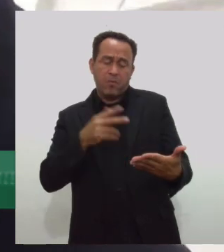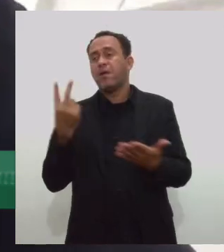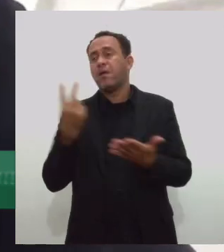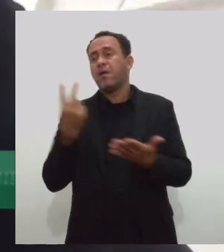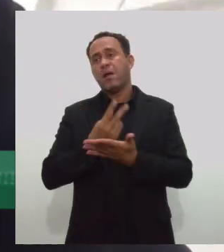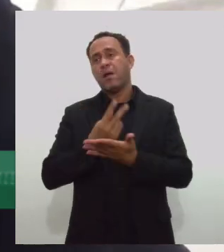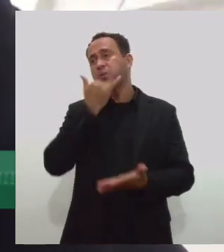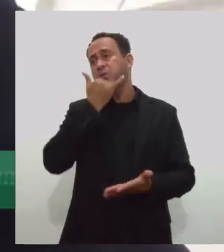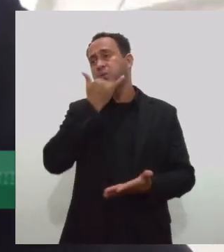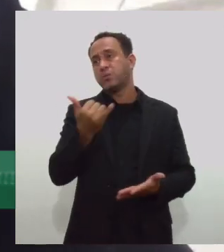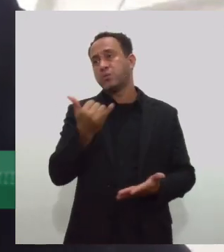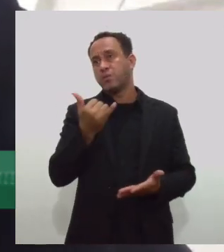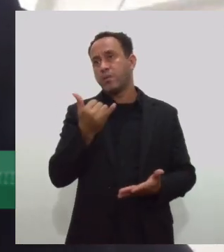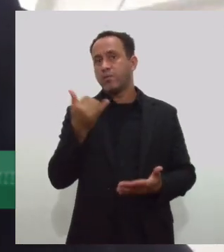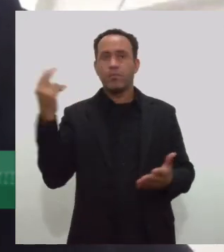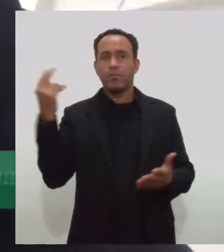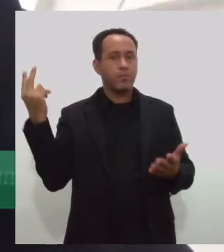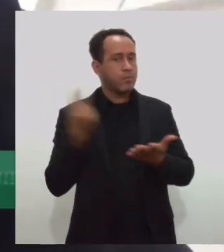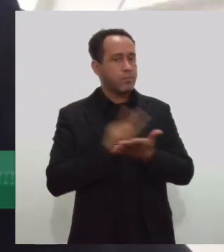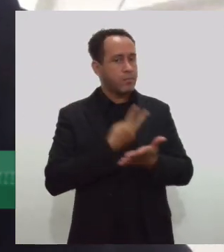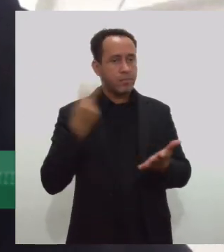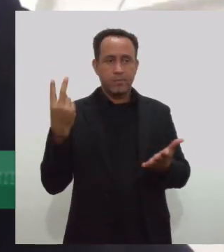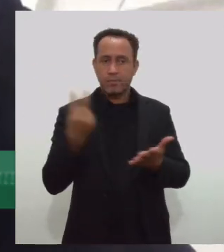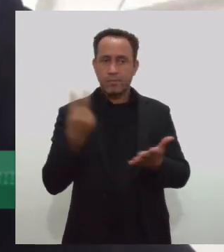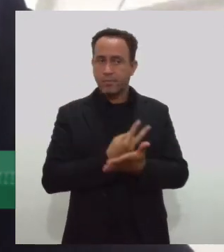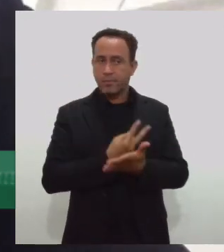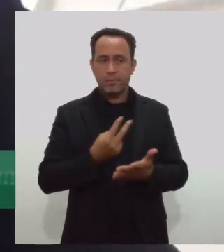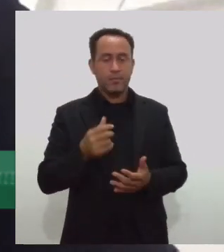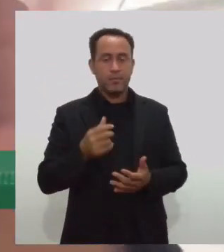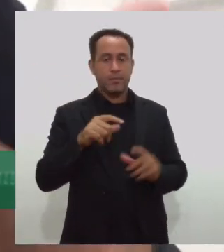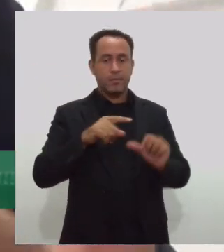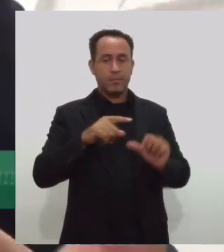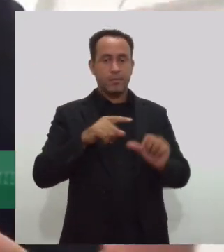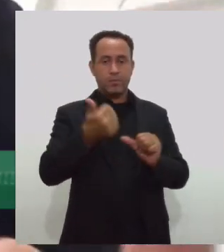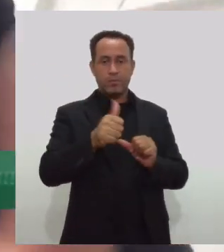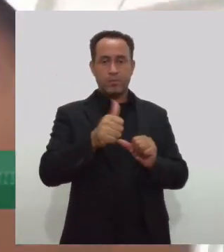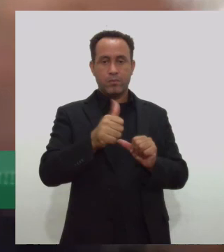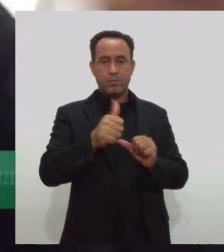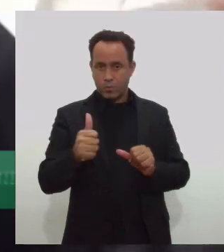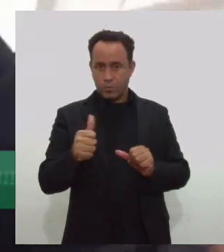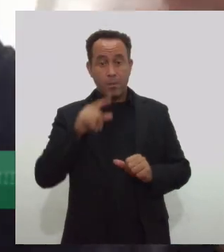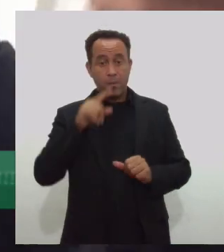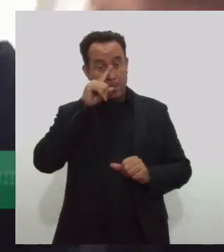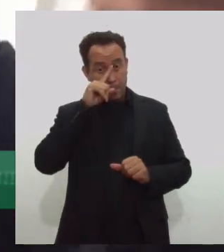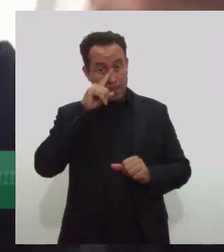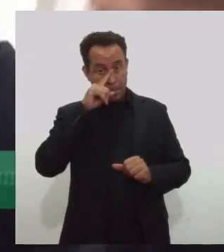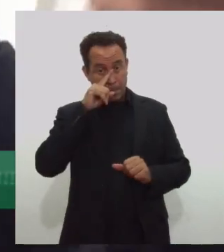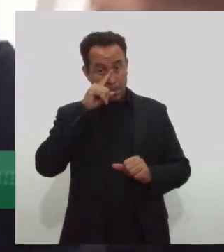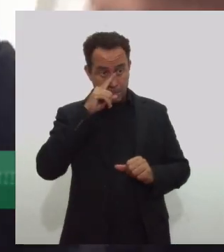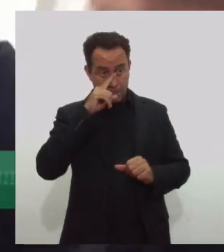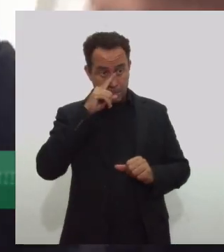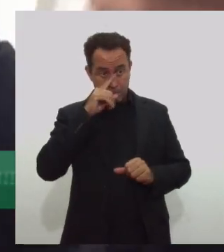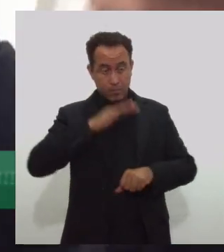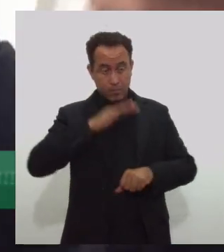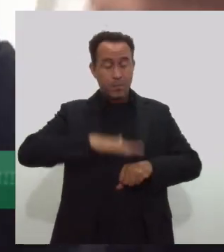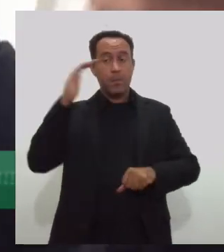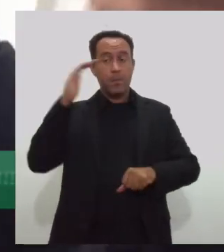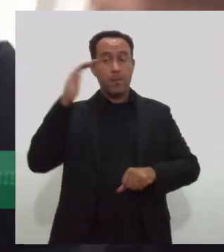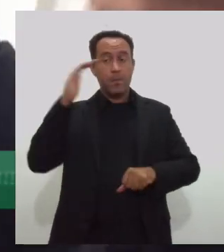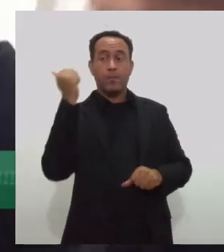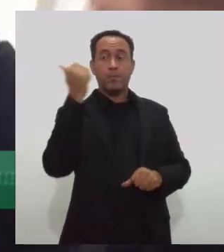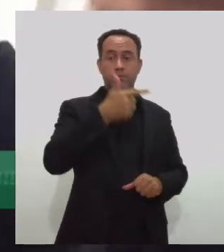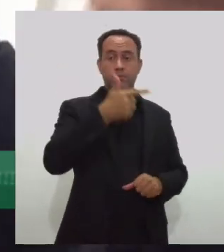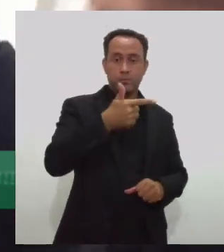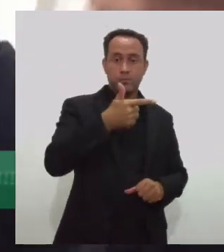diferente. Esse parágrafo primeiro do artigo 11 é extremamente perigoso, talvez mais do que